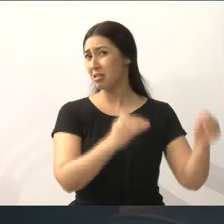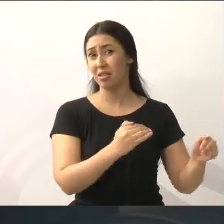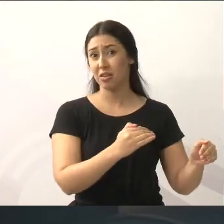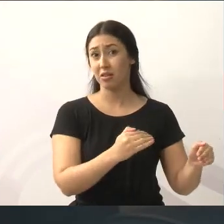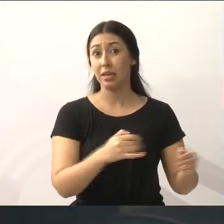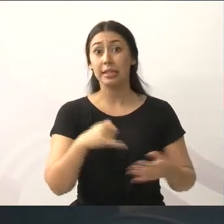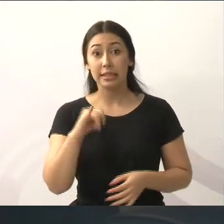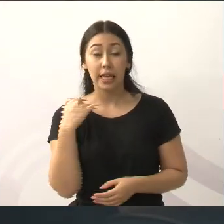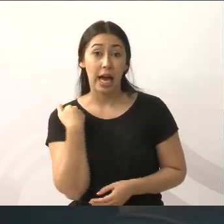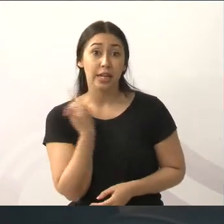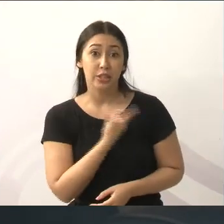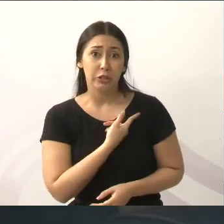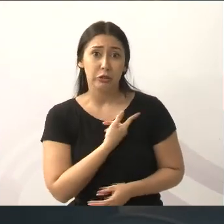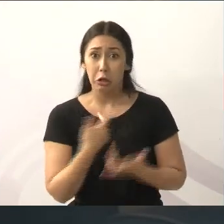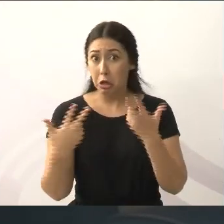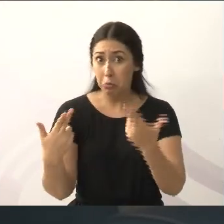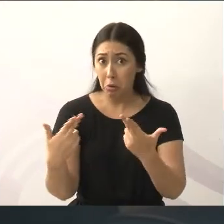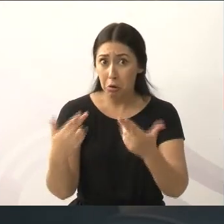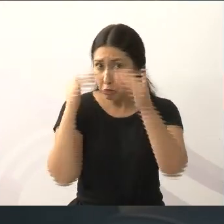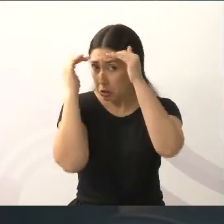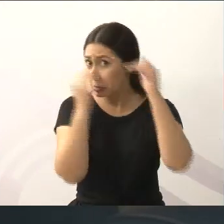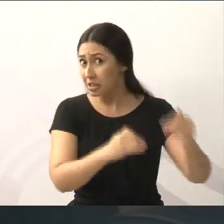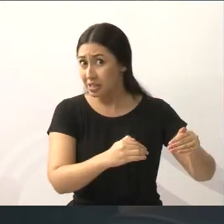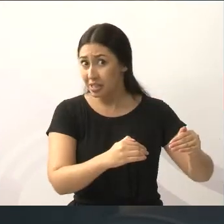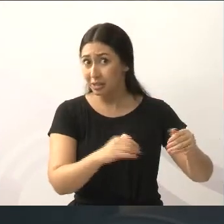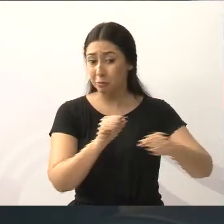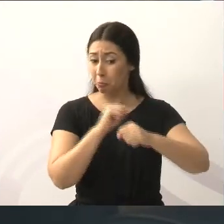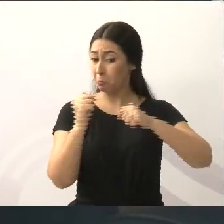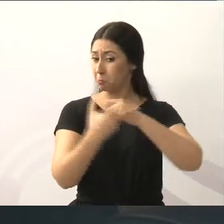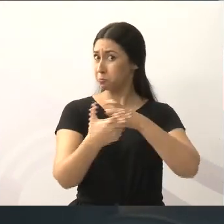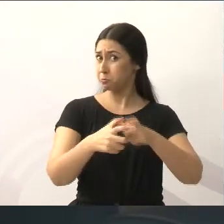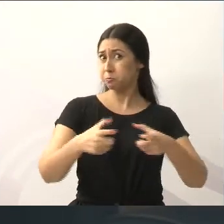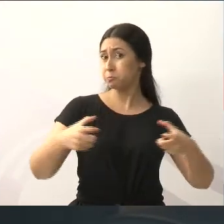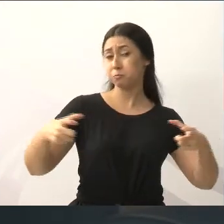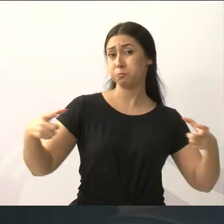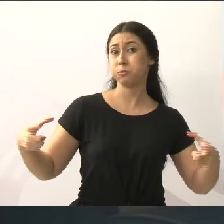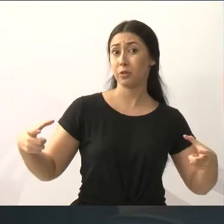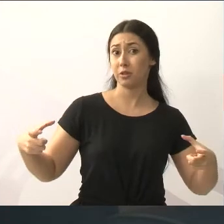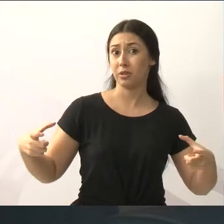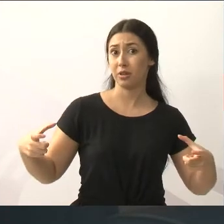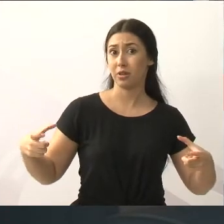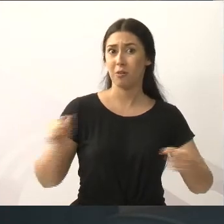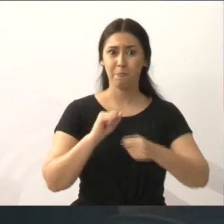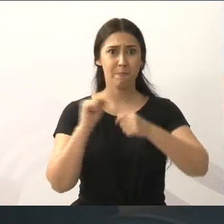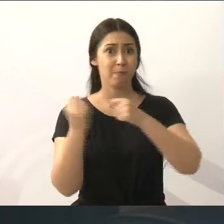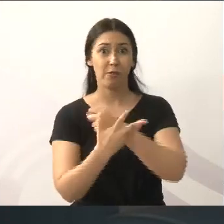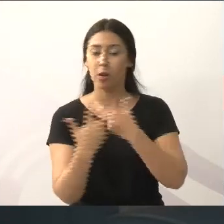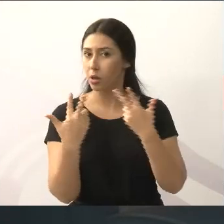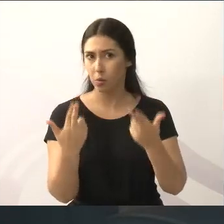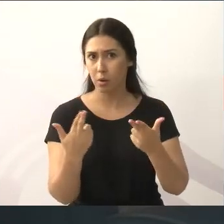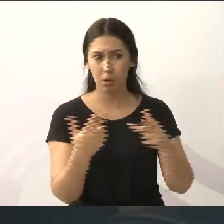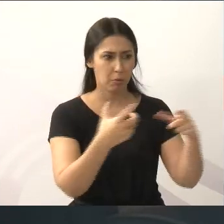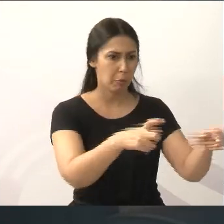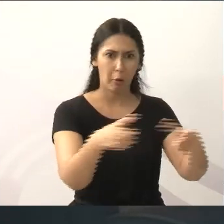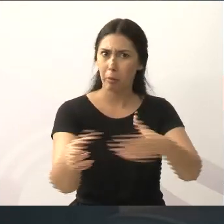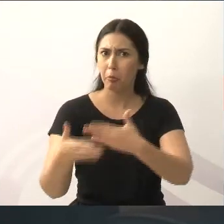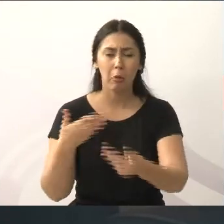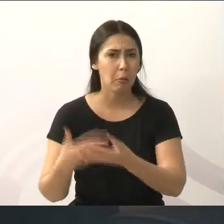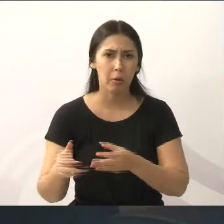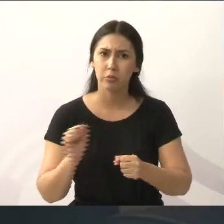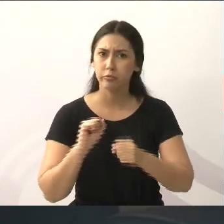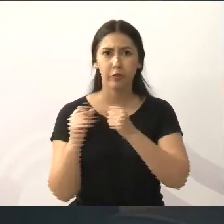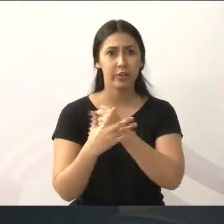tido tomado, certamente o caminho do vírus é como é no mundo inteiro. O vírus é o mesmo em qualquer canto do mundo. Então eu